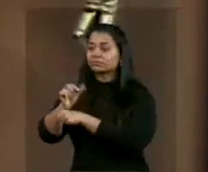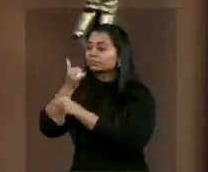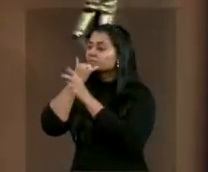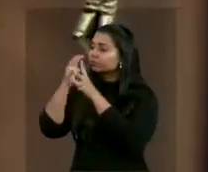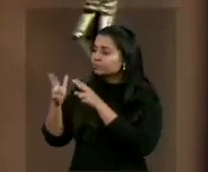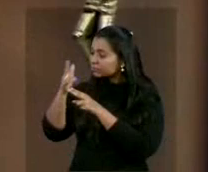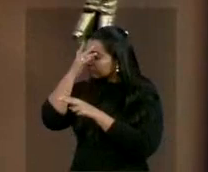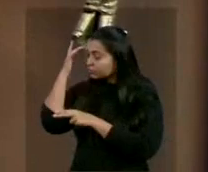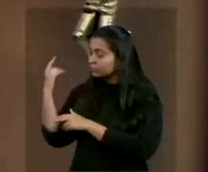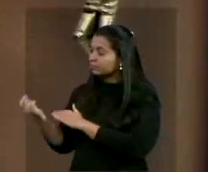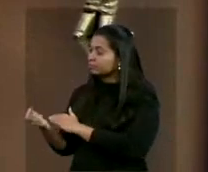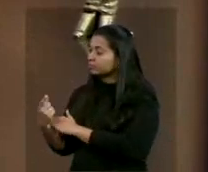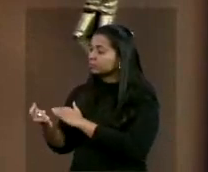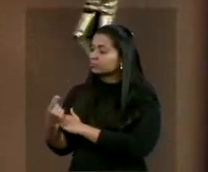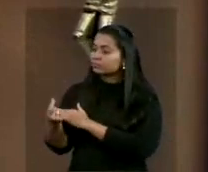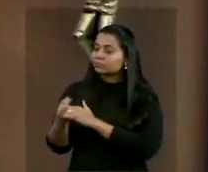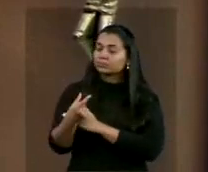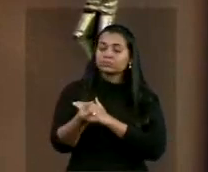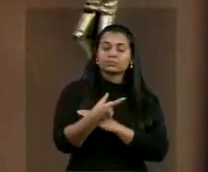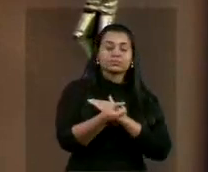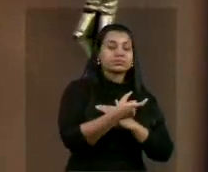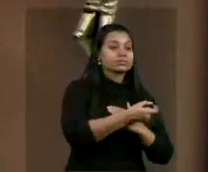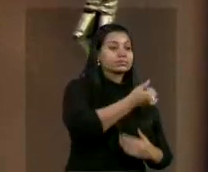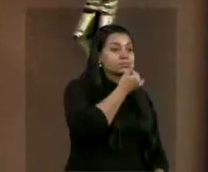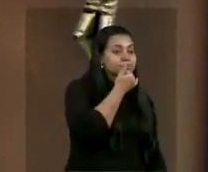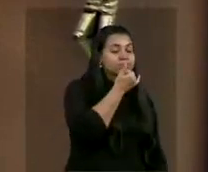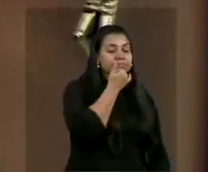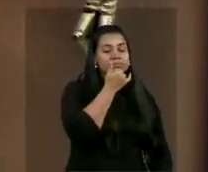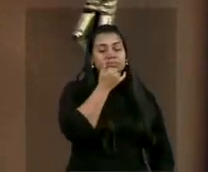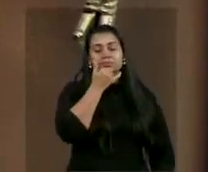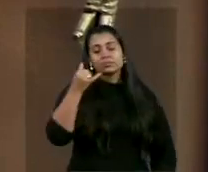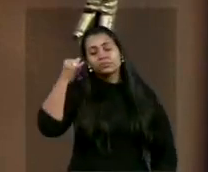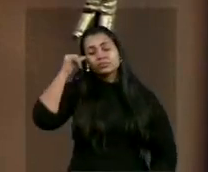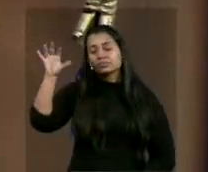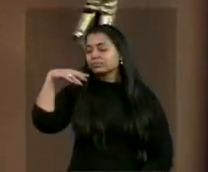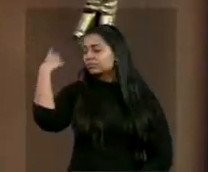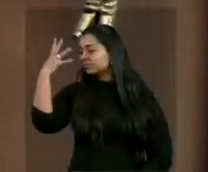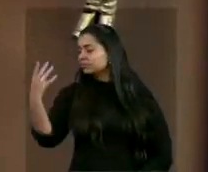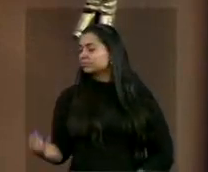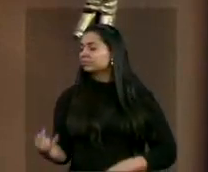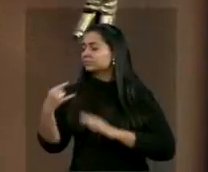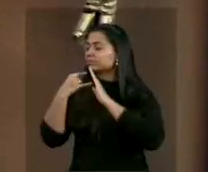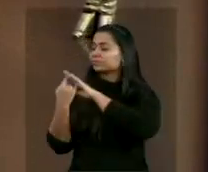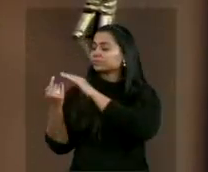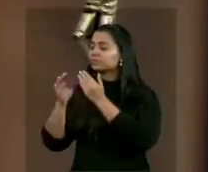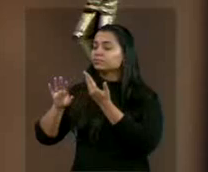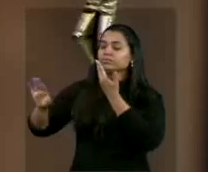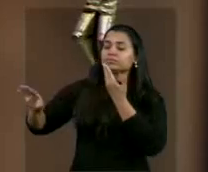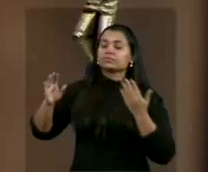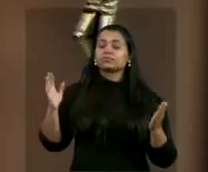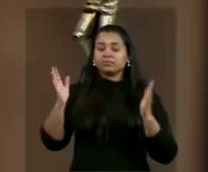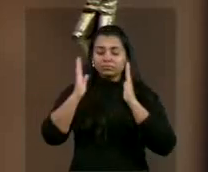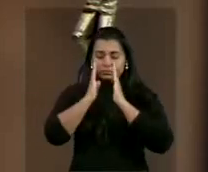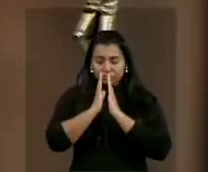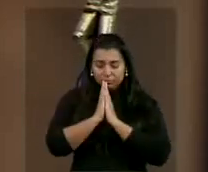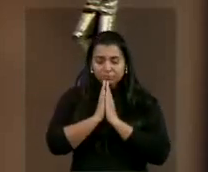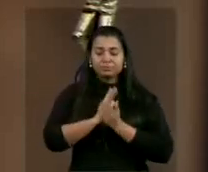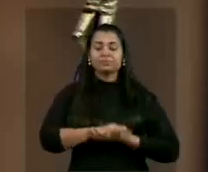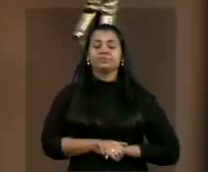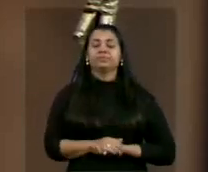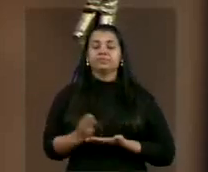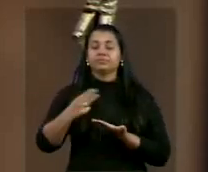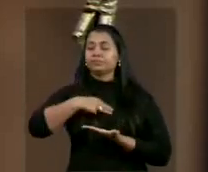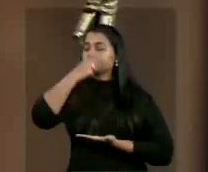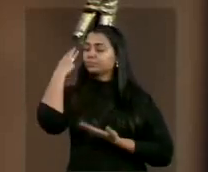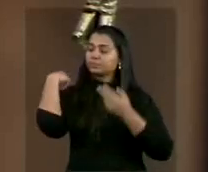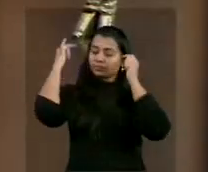nossas ofensas, assim como nós perdoamos a quem nos tem ofendido. E não deixeis cair em tentação, mas livrai-nos, Senhor, do mal.